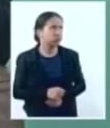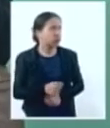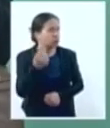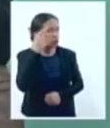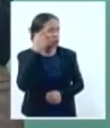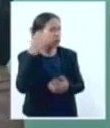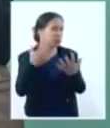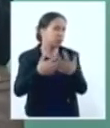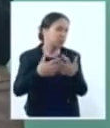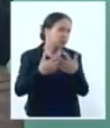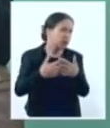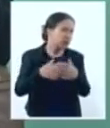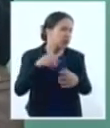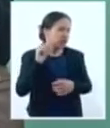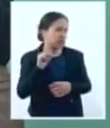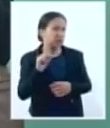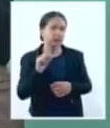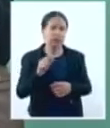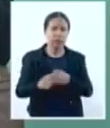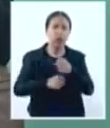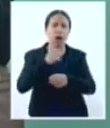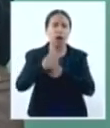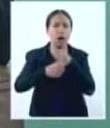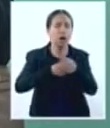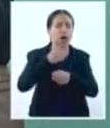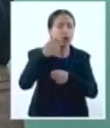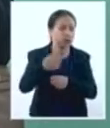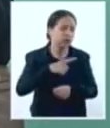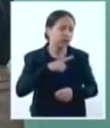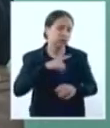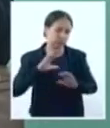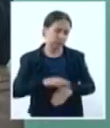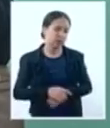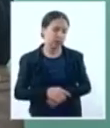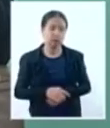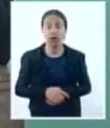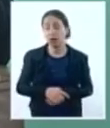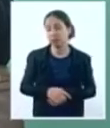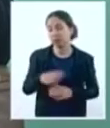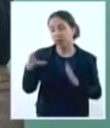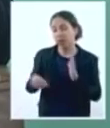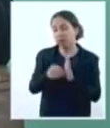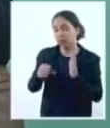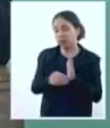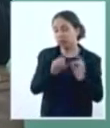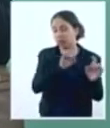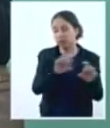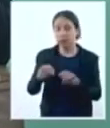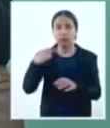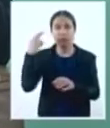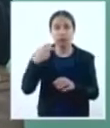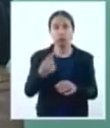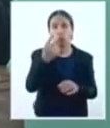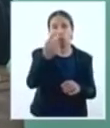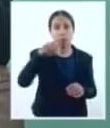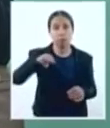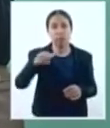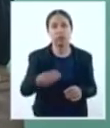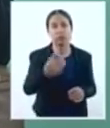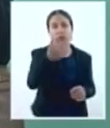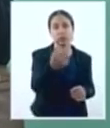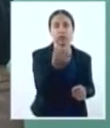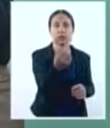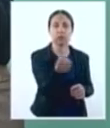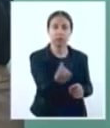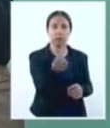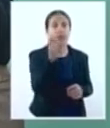um orçamento. Acho que o valor de emenda por vereador era, até onde eu vi, 1.175.000. Né? Aí é